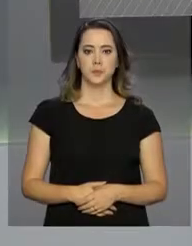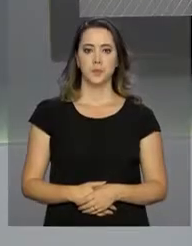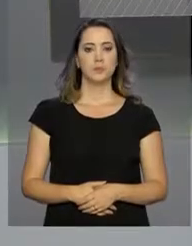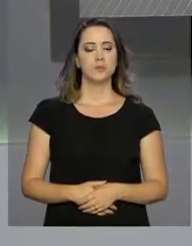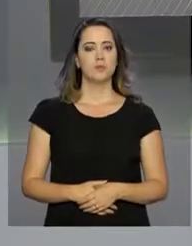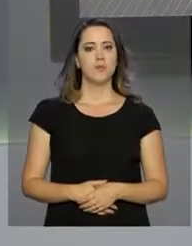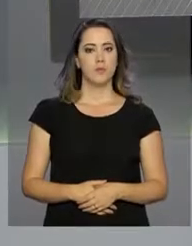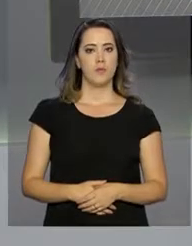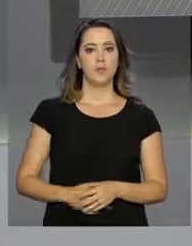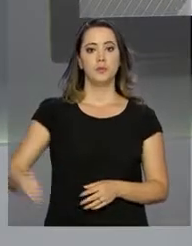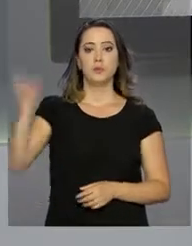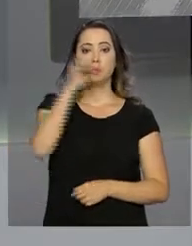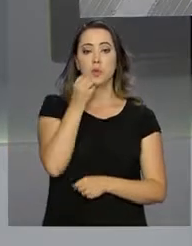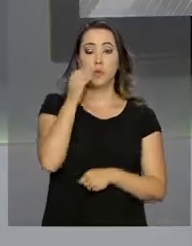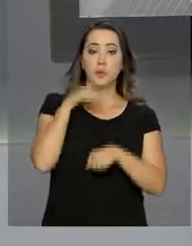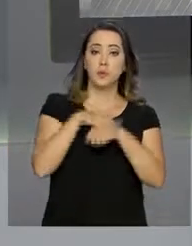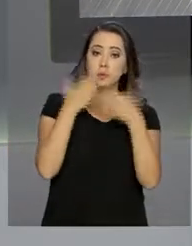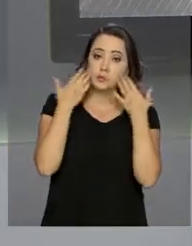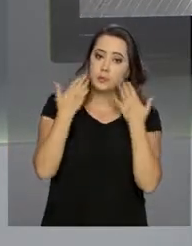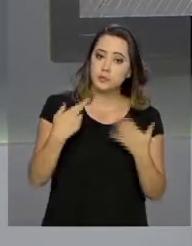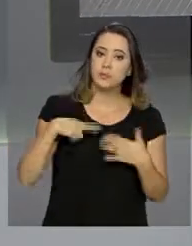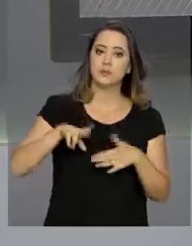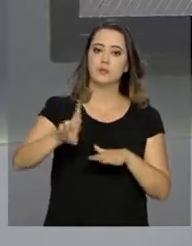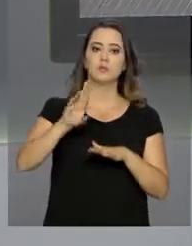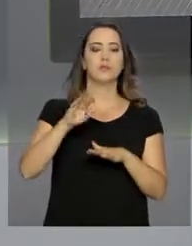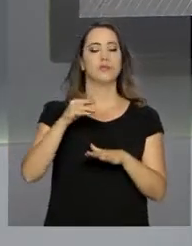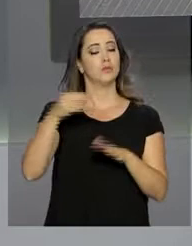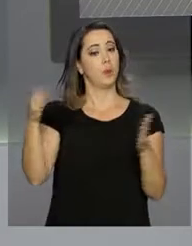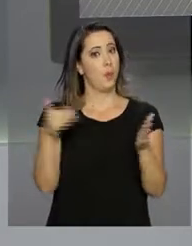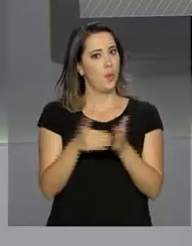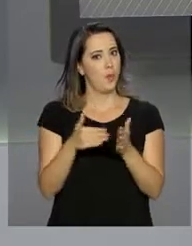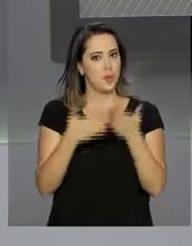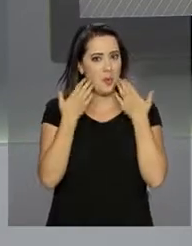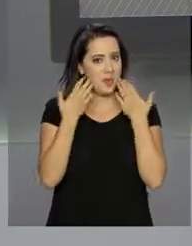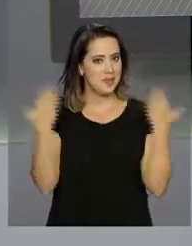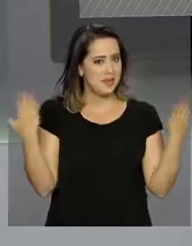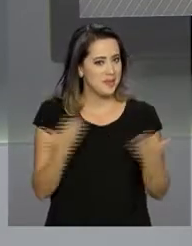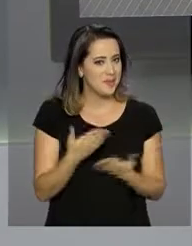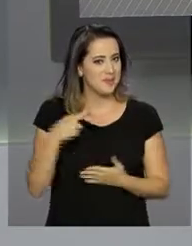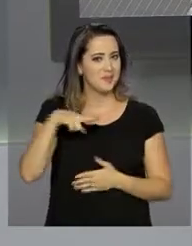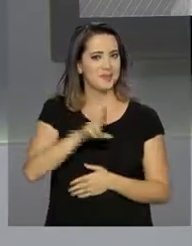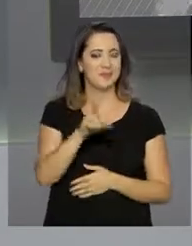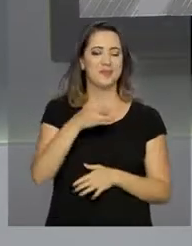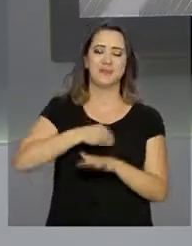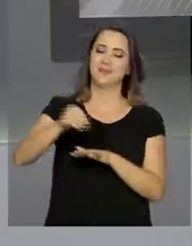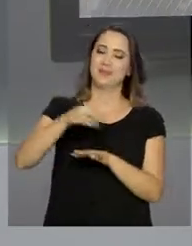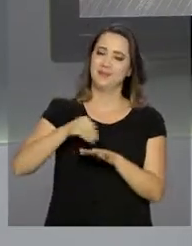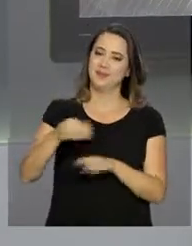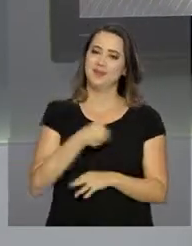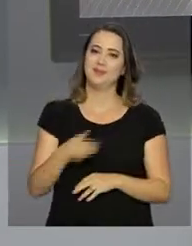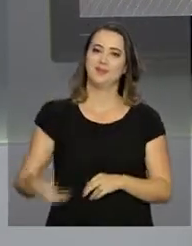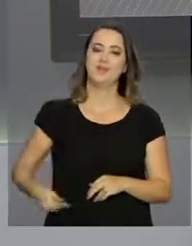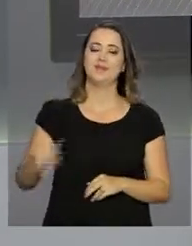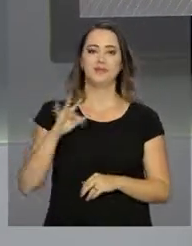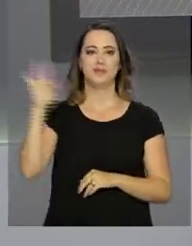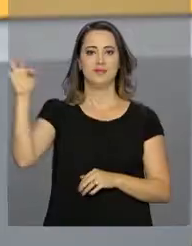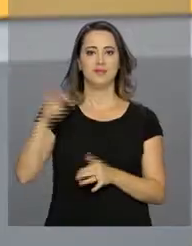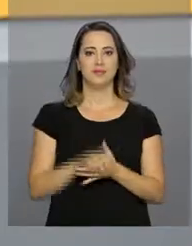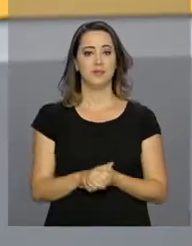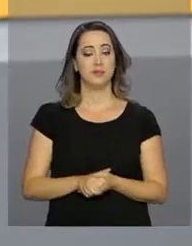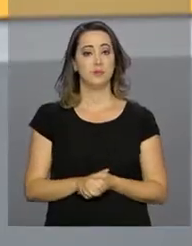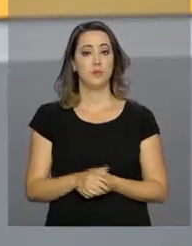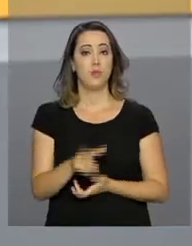o a boa noite estamos de volta com a última edição de hoje do repórter nbr as notícias do governo federal